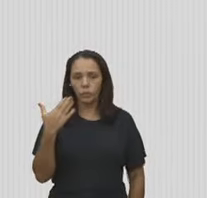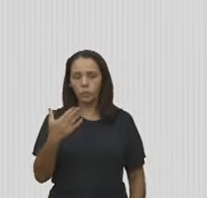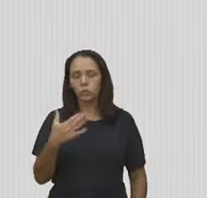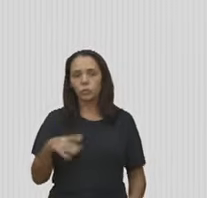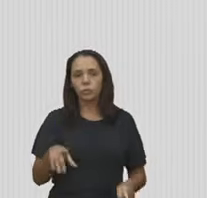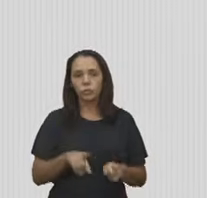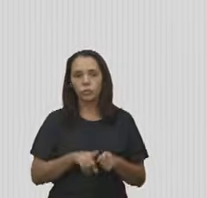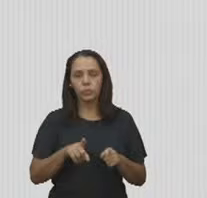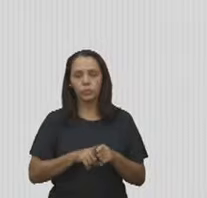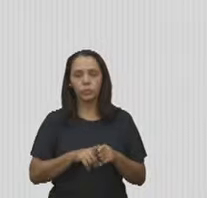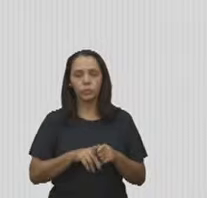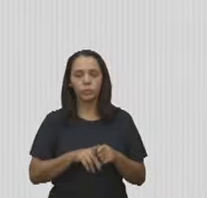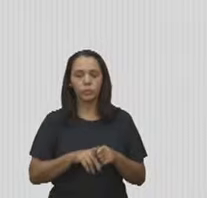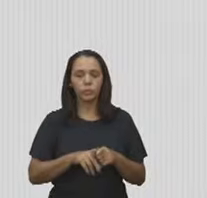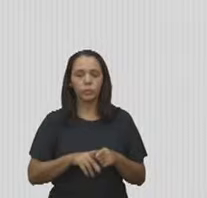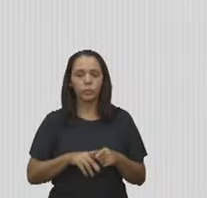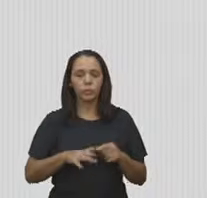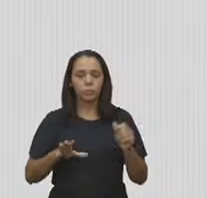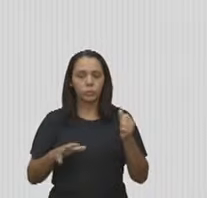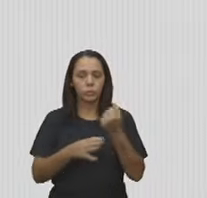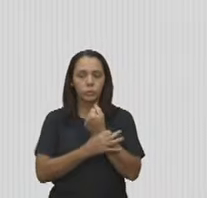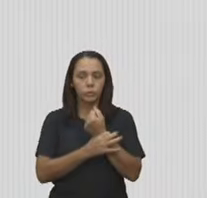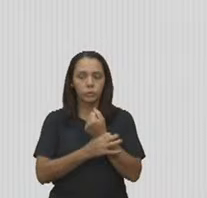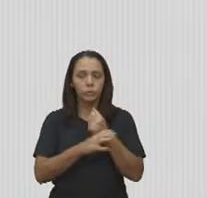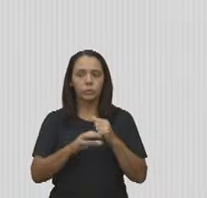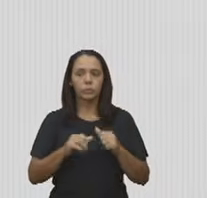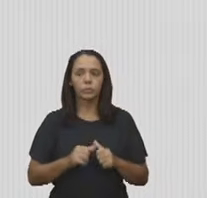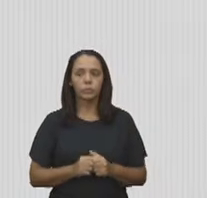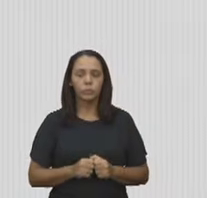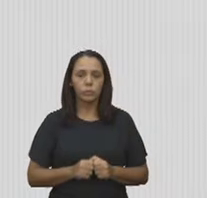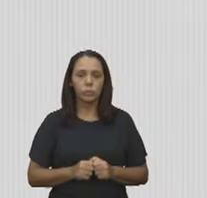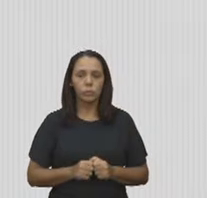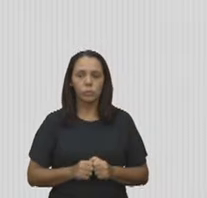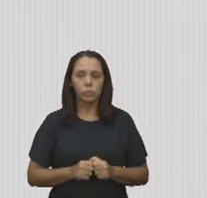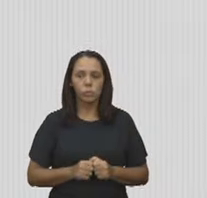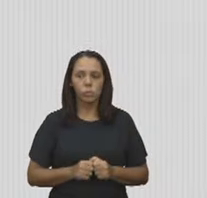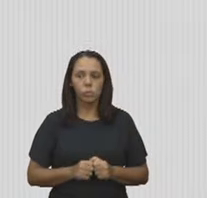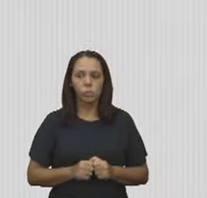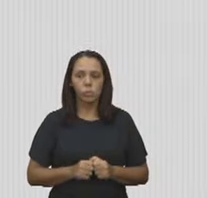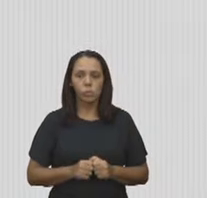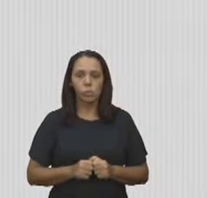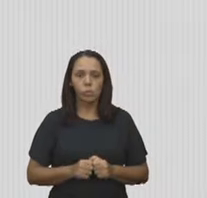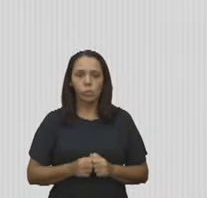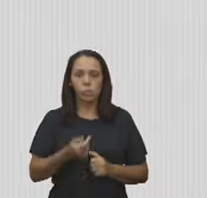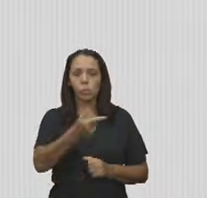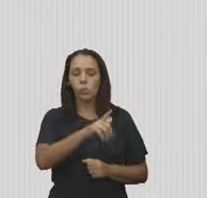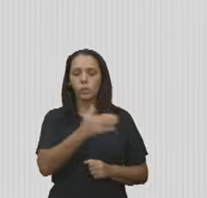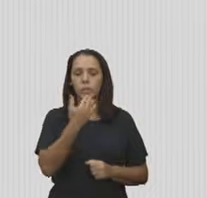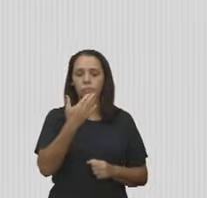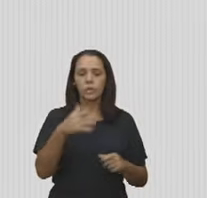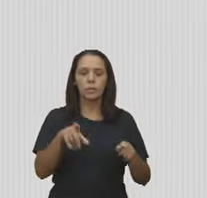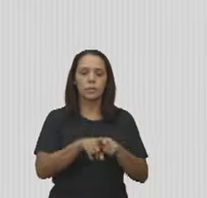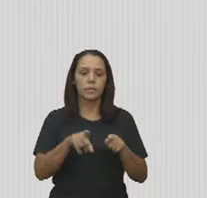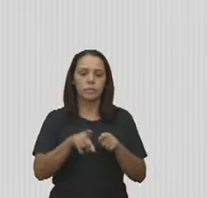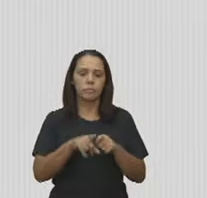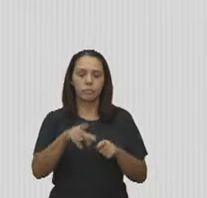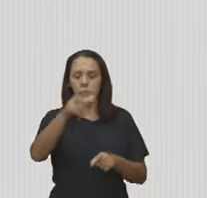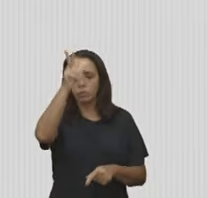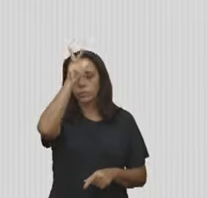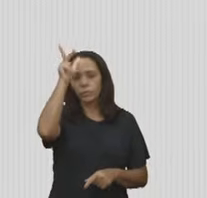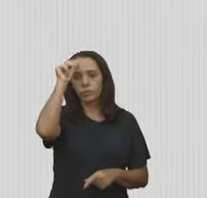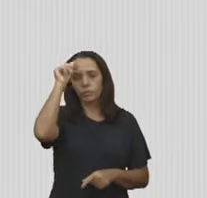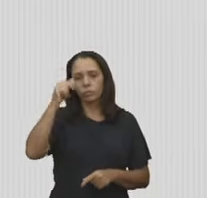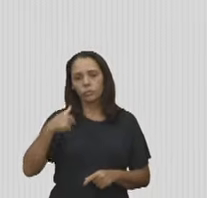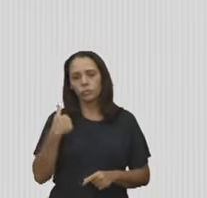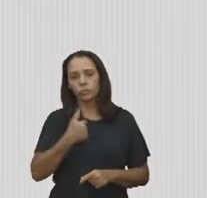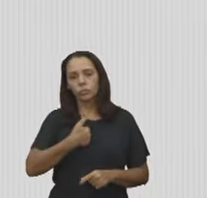Vila Formosa, sobre segurança no Porto Velho e no centro. Fora outros pedidos de providência aí à Prefeitura. A gente gosta de falar